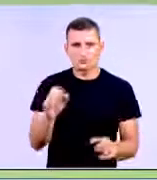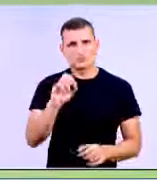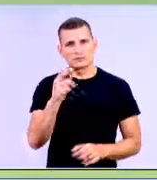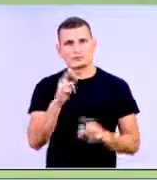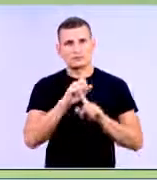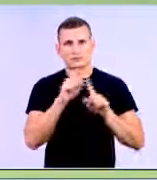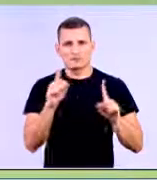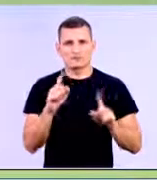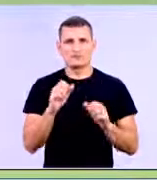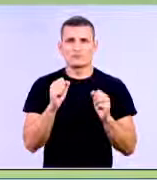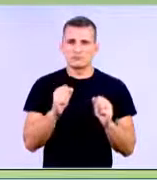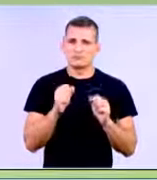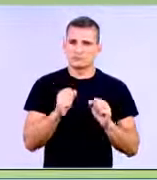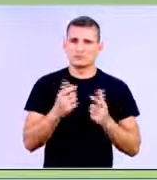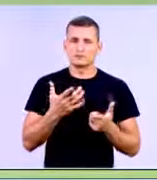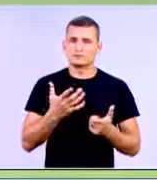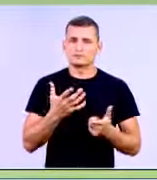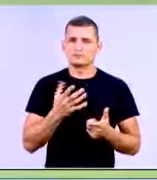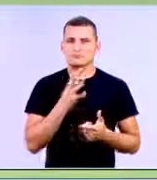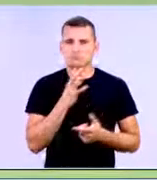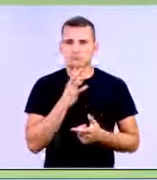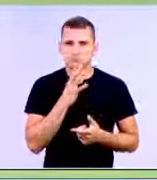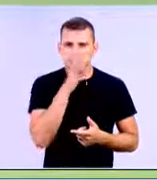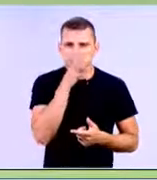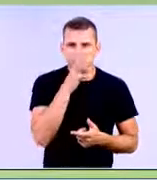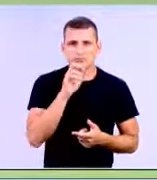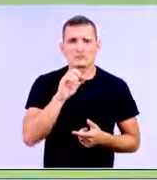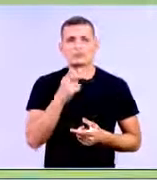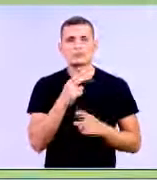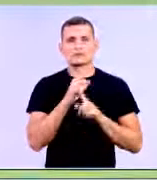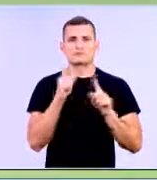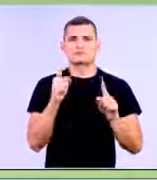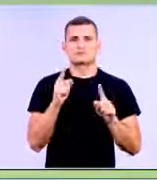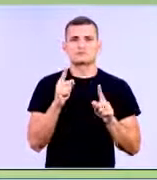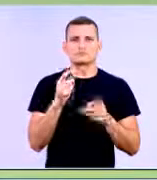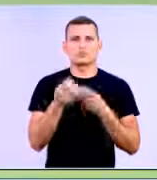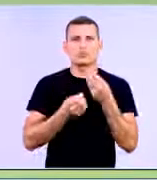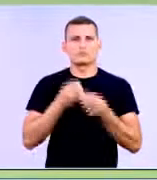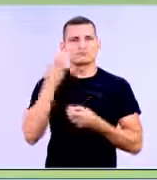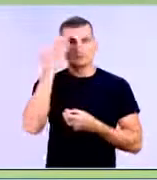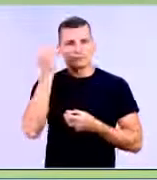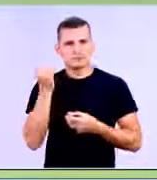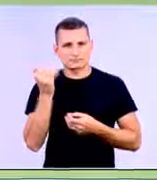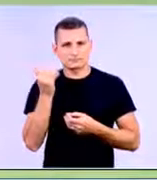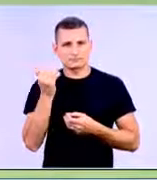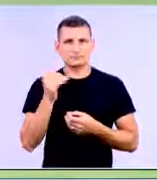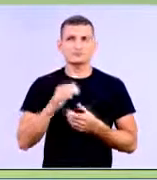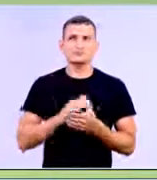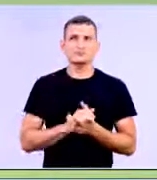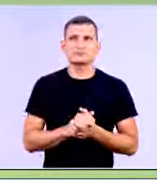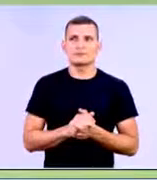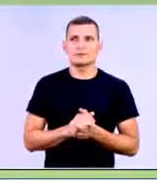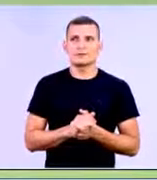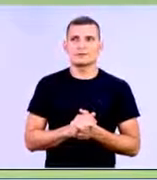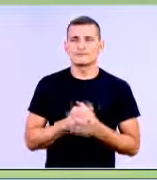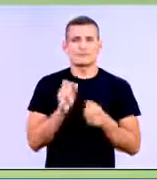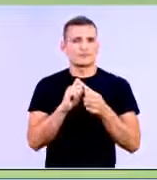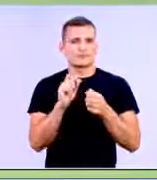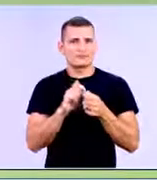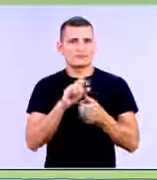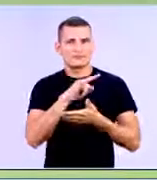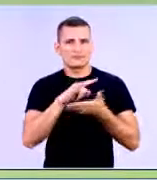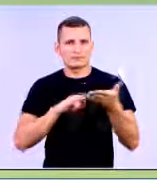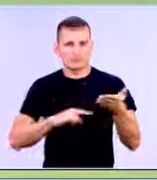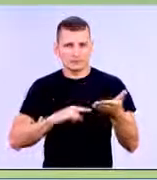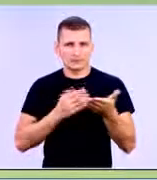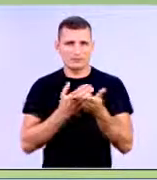Podem ser intencionais ou não. E como é que a gente sabe disso? Fazendo a documentação